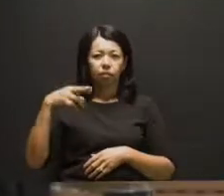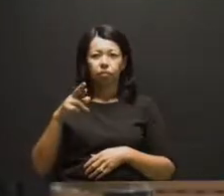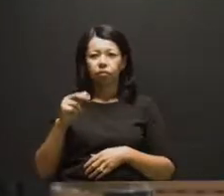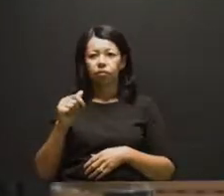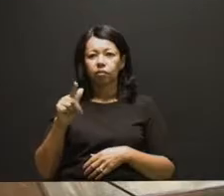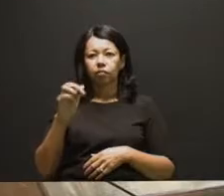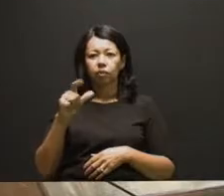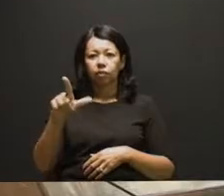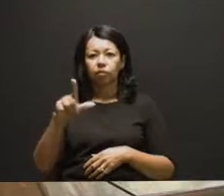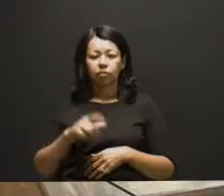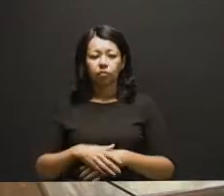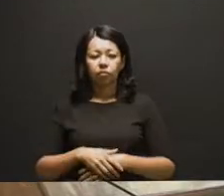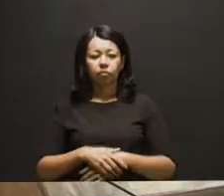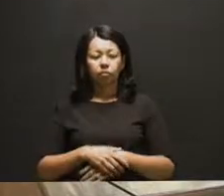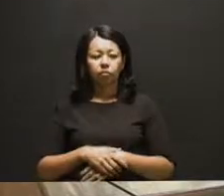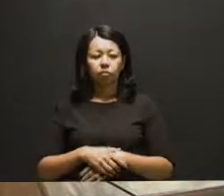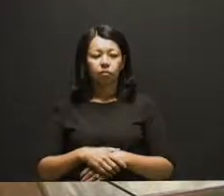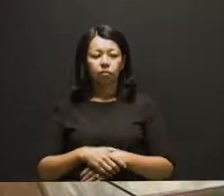tocou